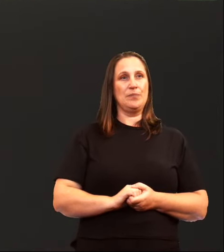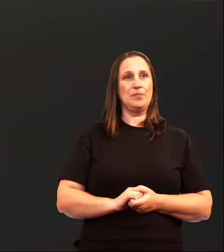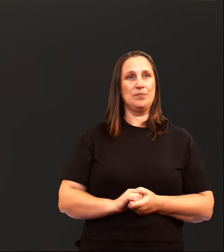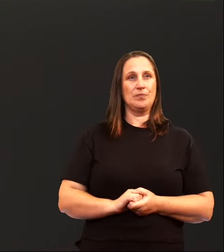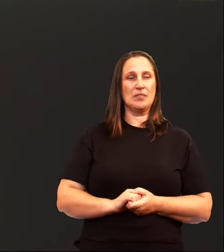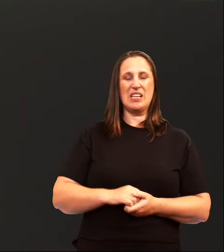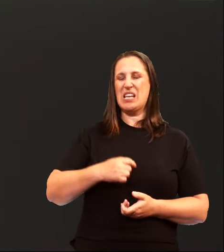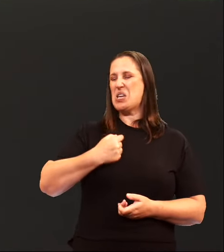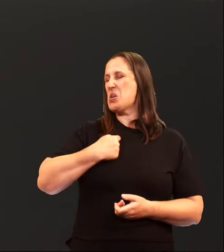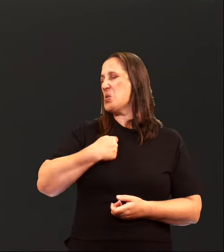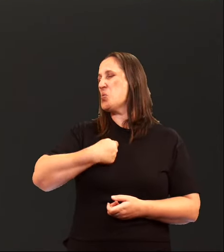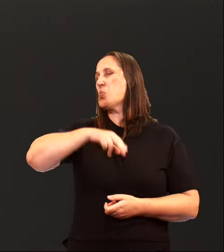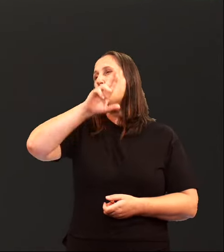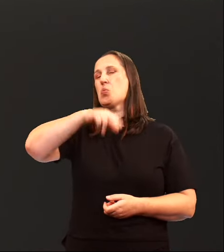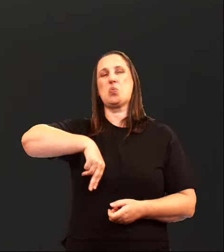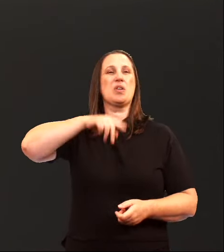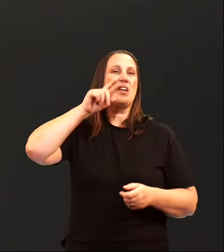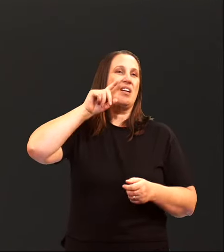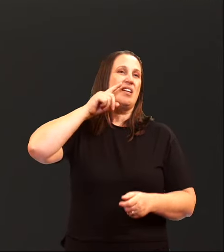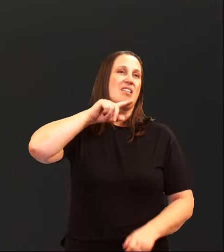jamais reclamaria do maná.